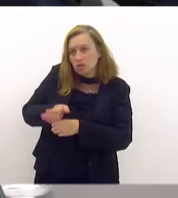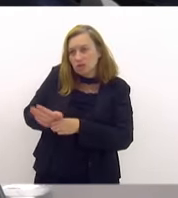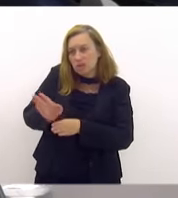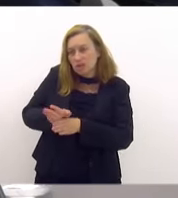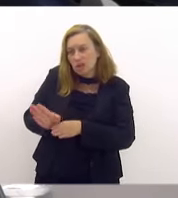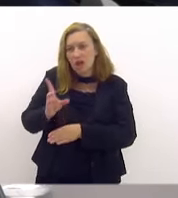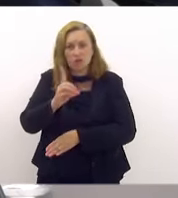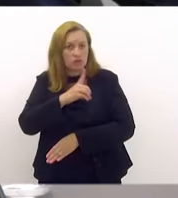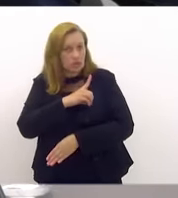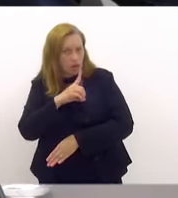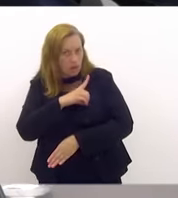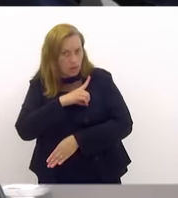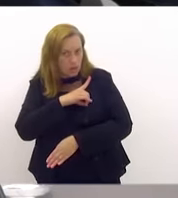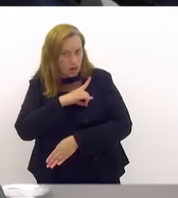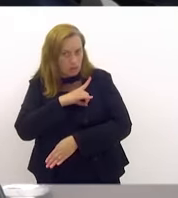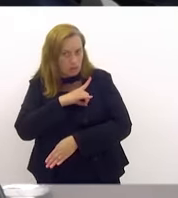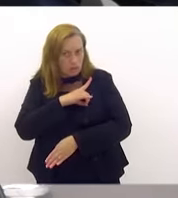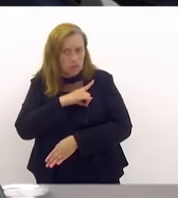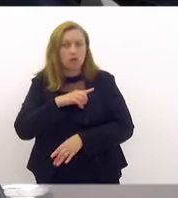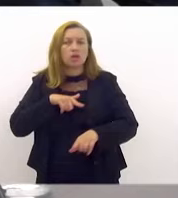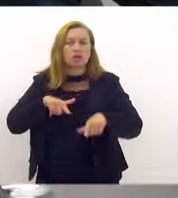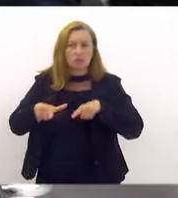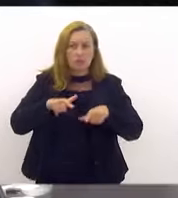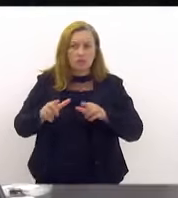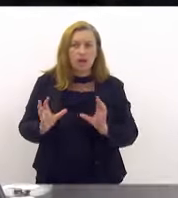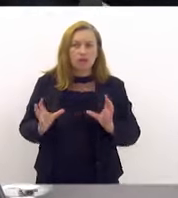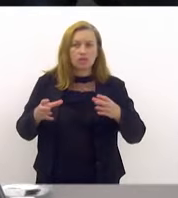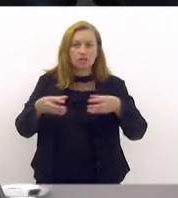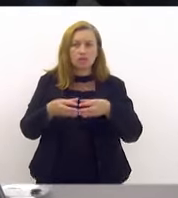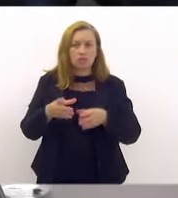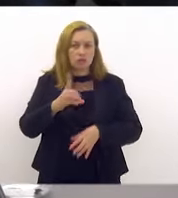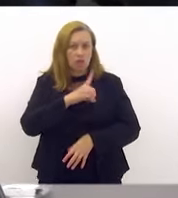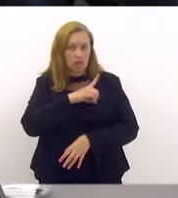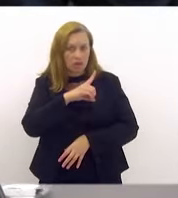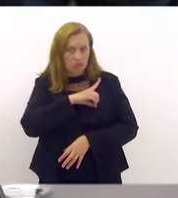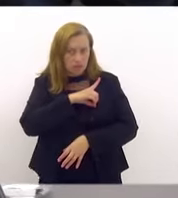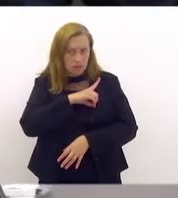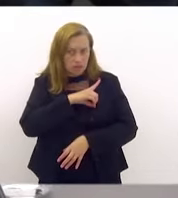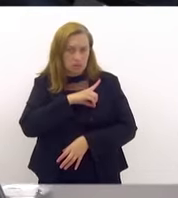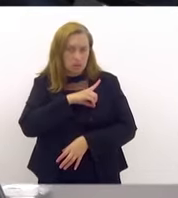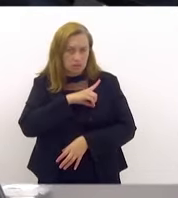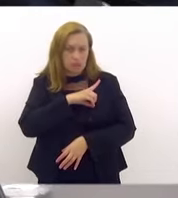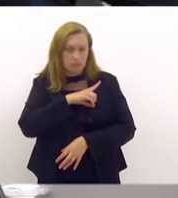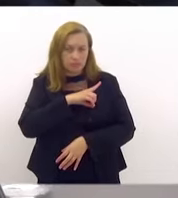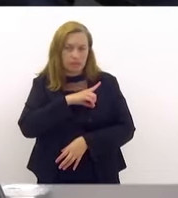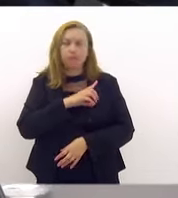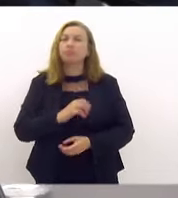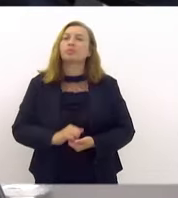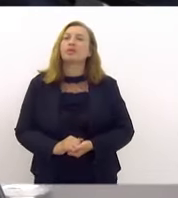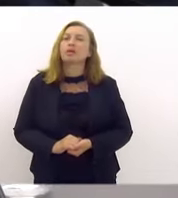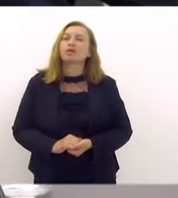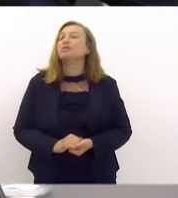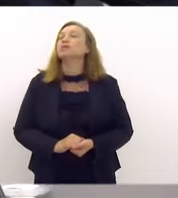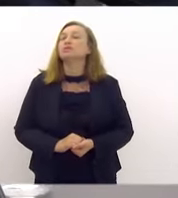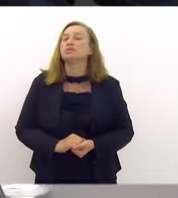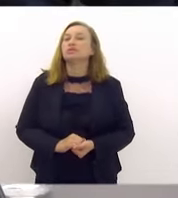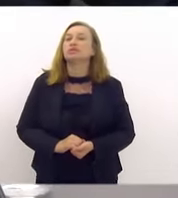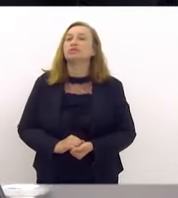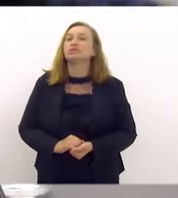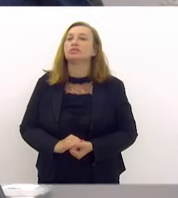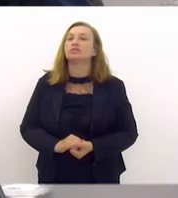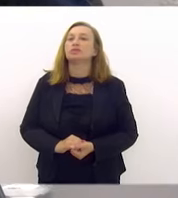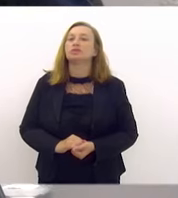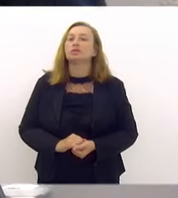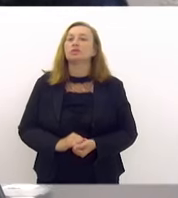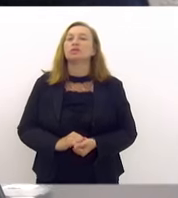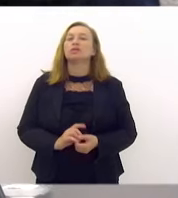Delegados os delegados que trabalham nas delegacias de atribuição dos procedimentos que vão eh desembarcar na sua na sua